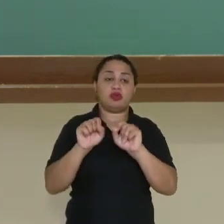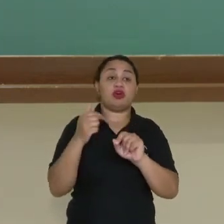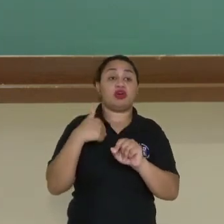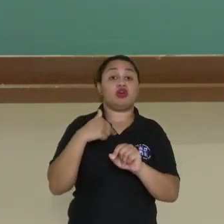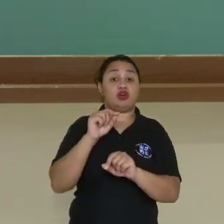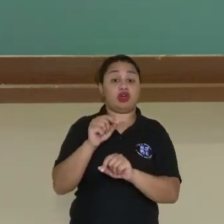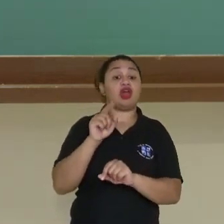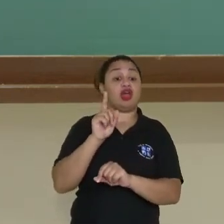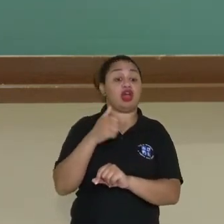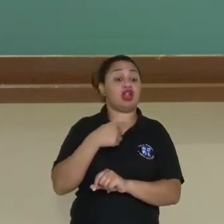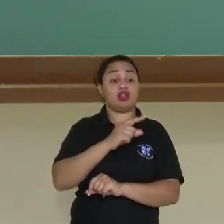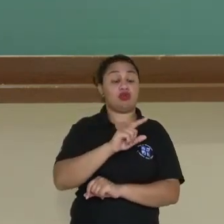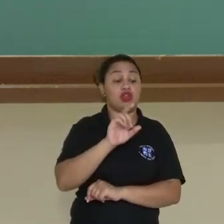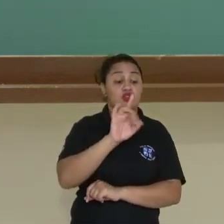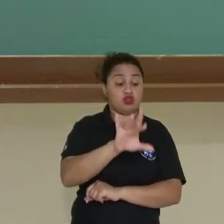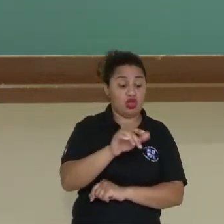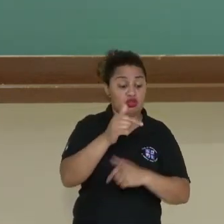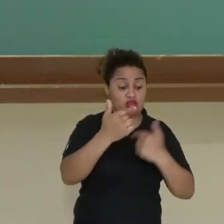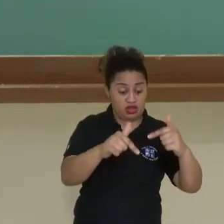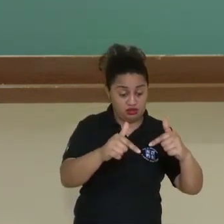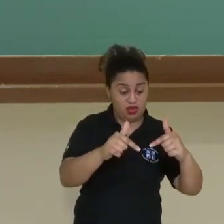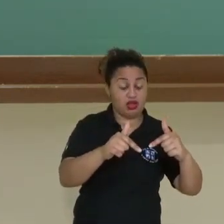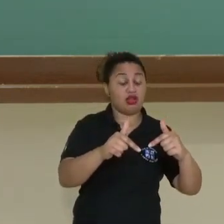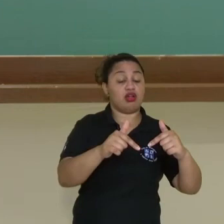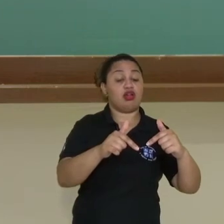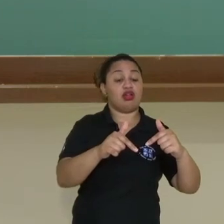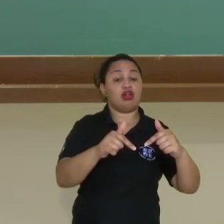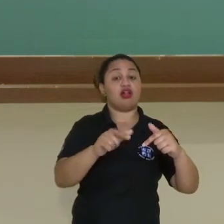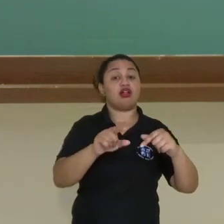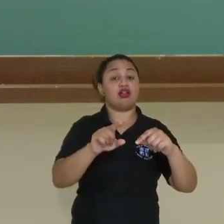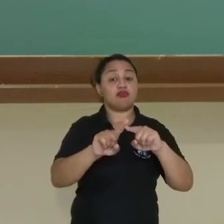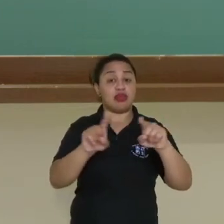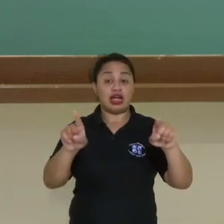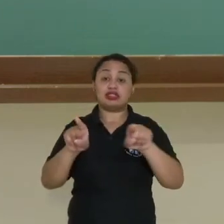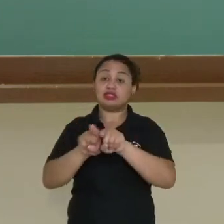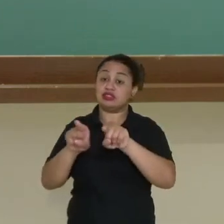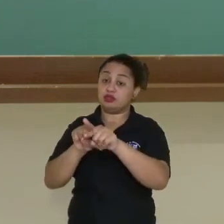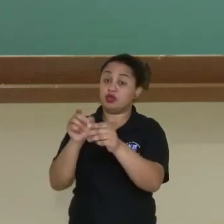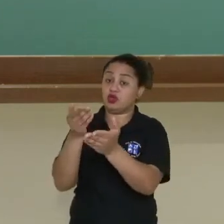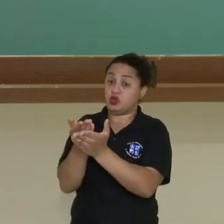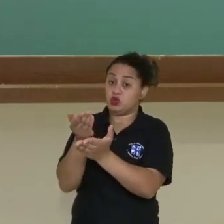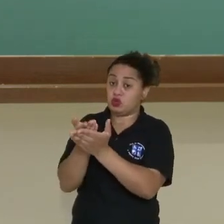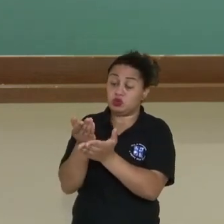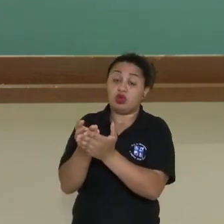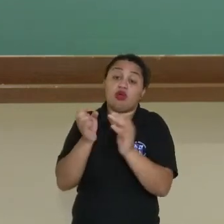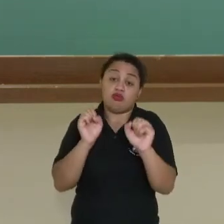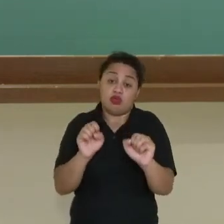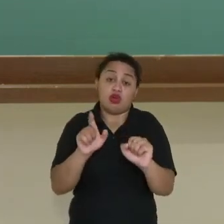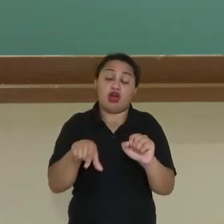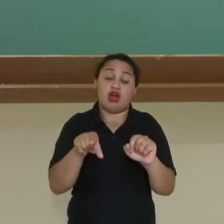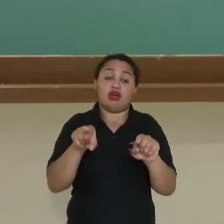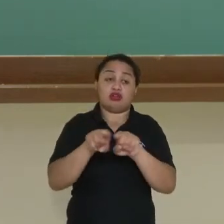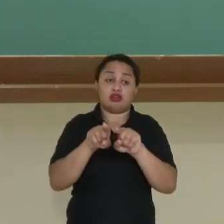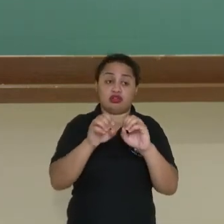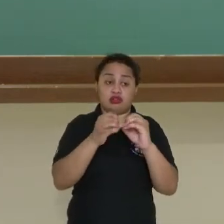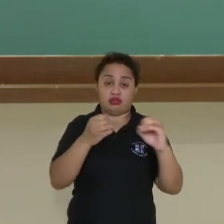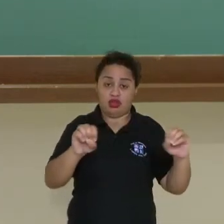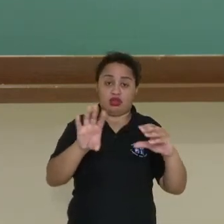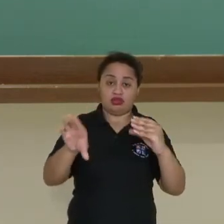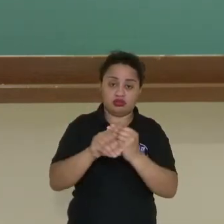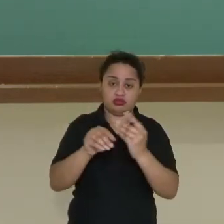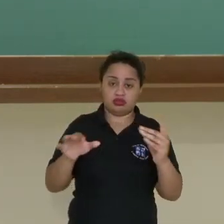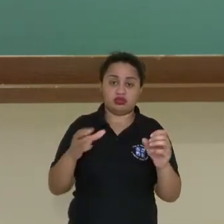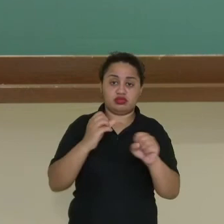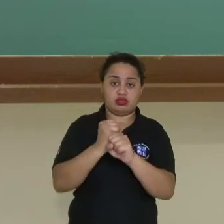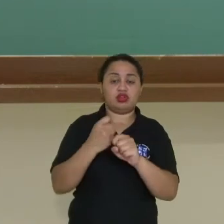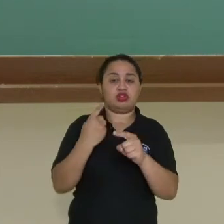não só trabalha, mas também estuda. Então, não só, mas também é uma oração coordenada aditiva, né?